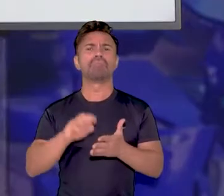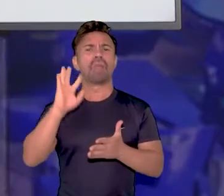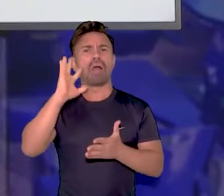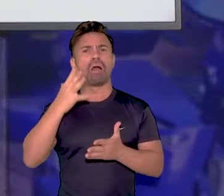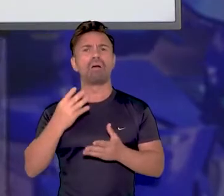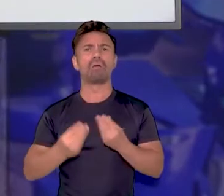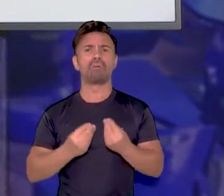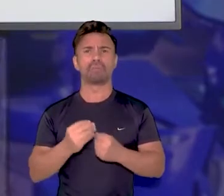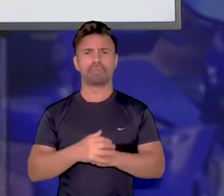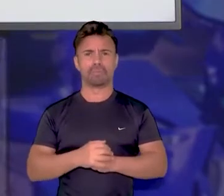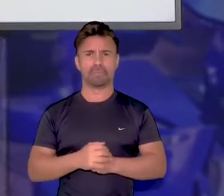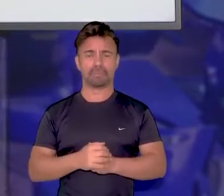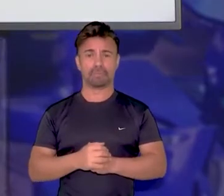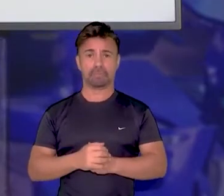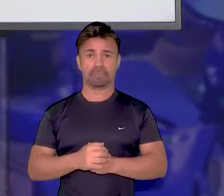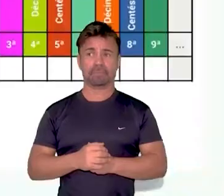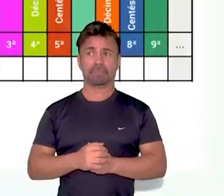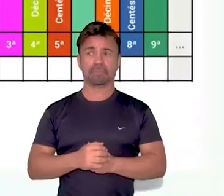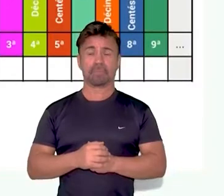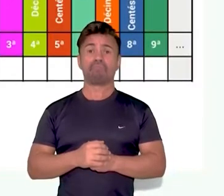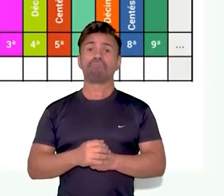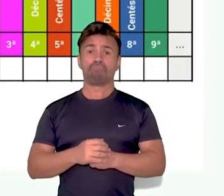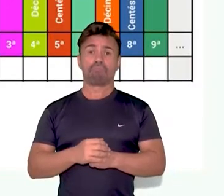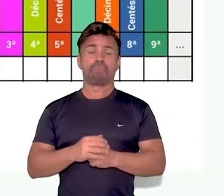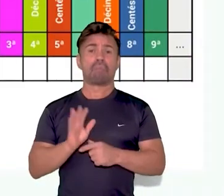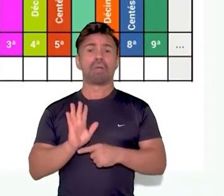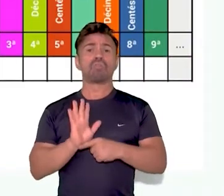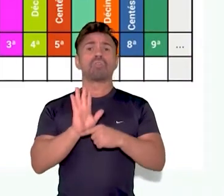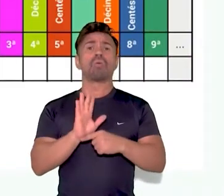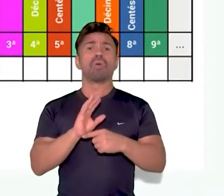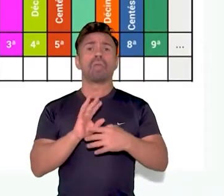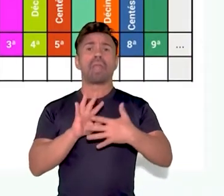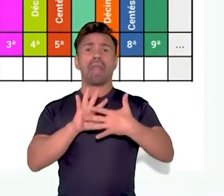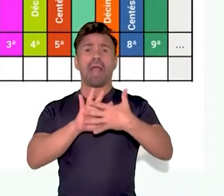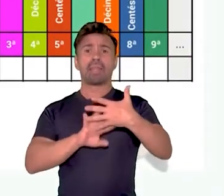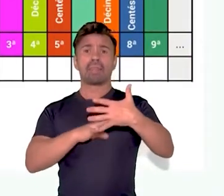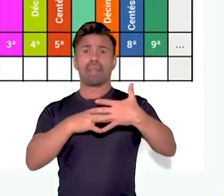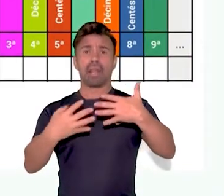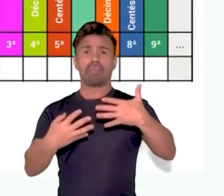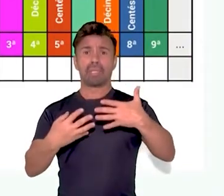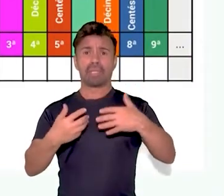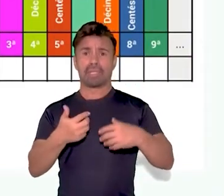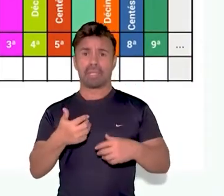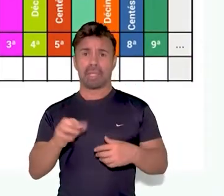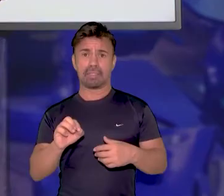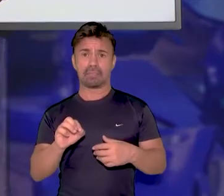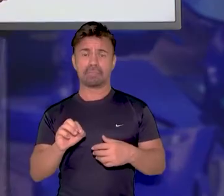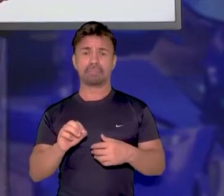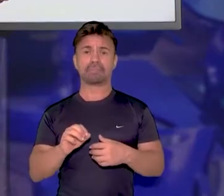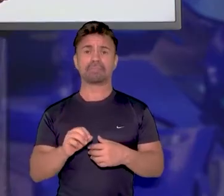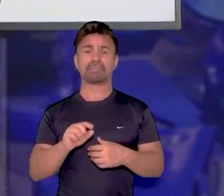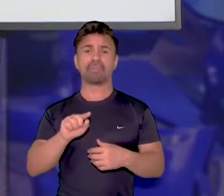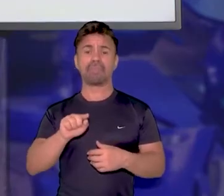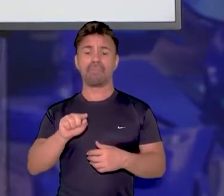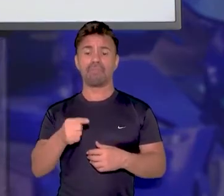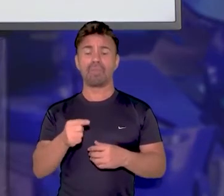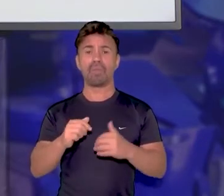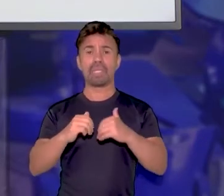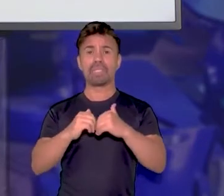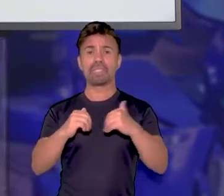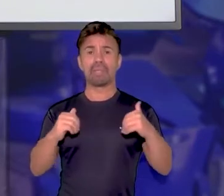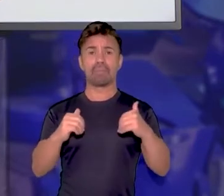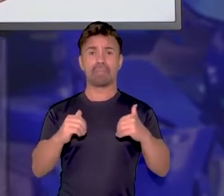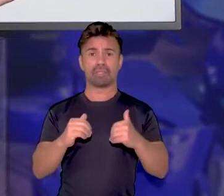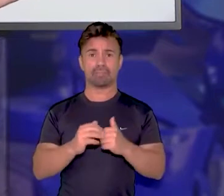resolução peguei aqui ó Como suporte a nossa tabelinha de decimais frisando que a vírgula é quem